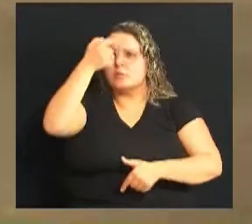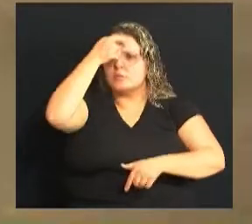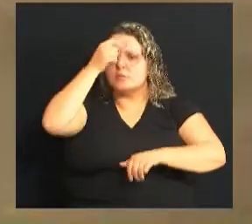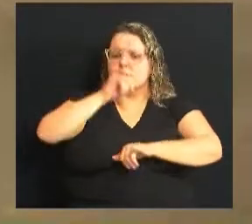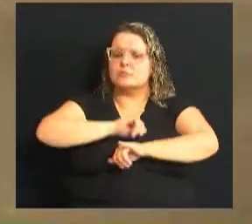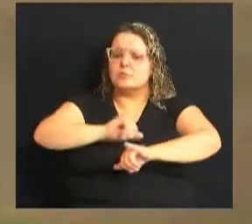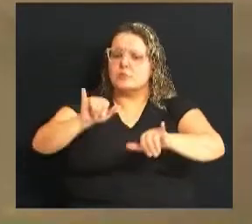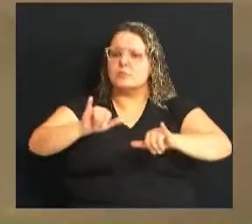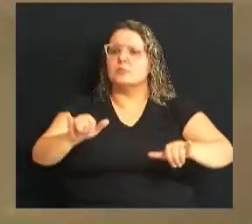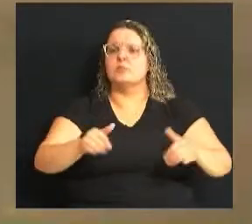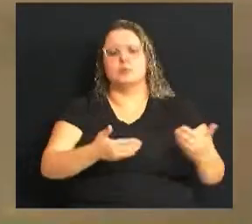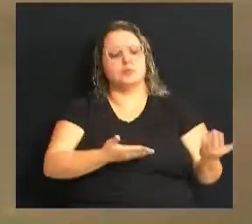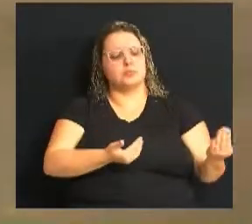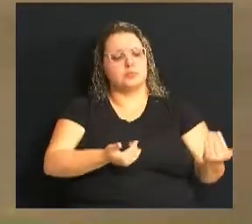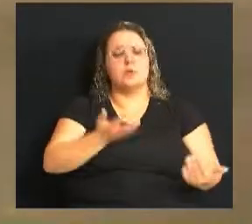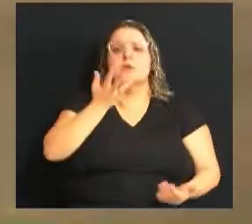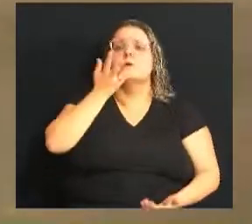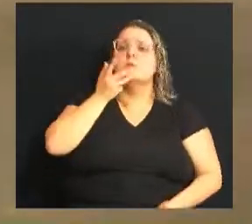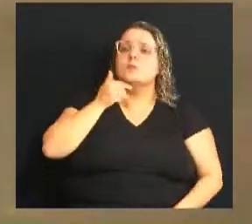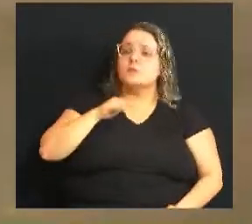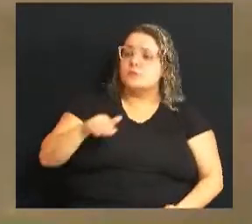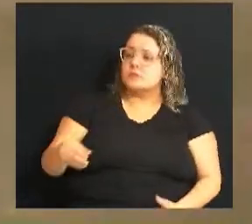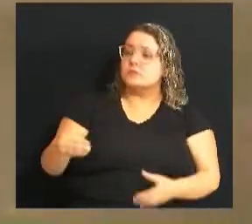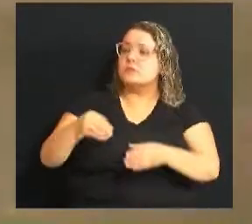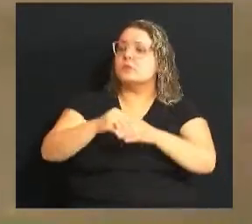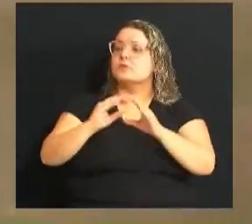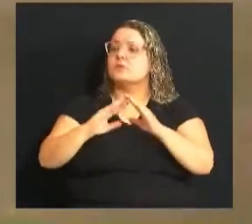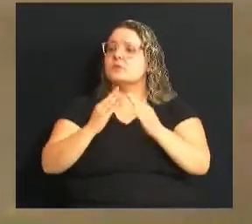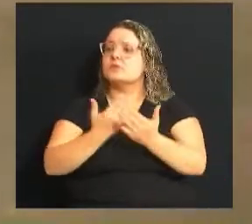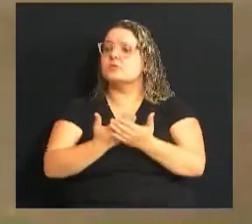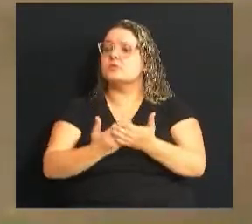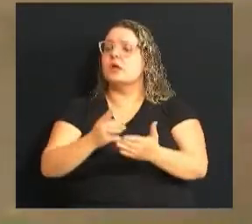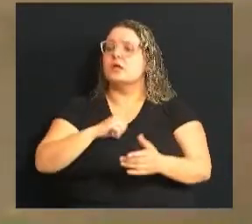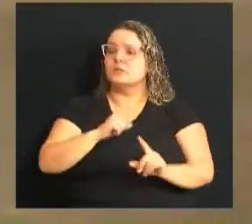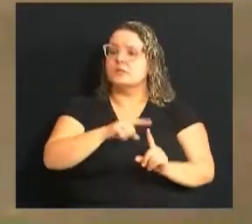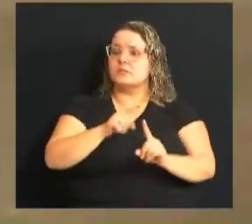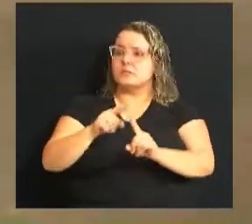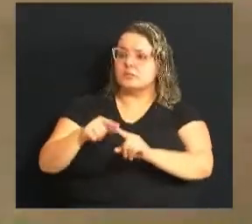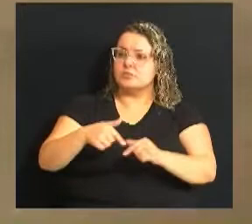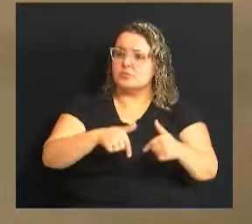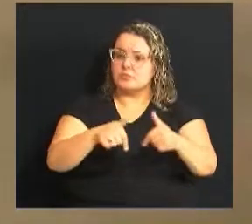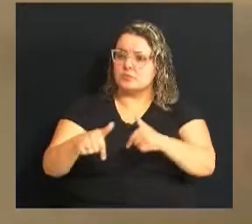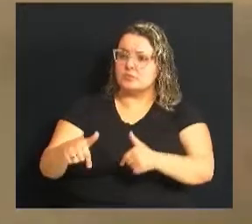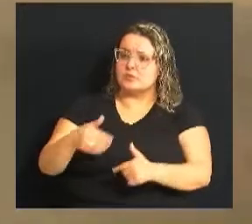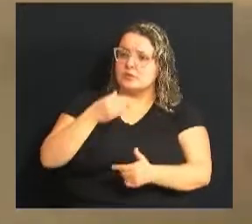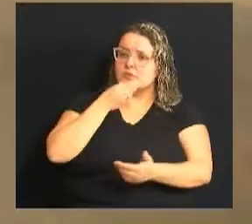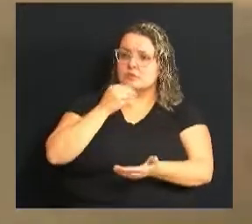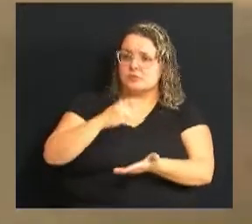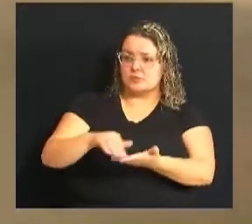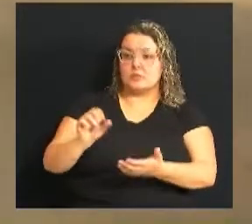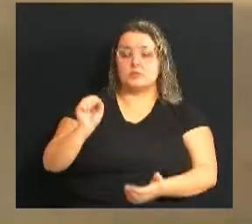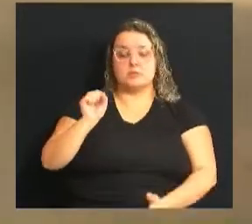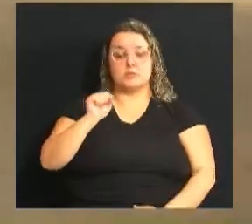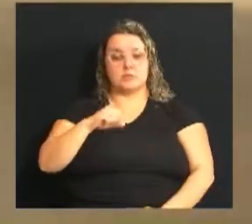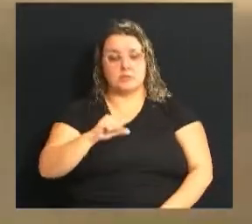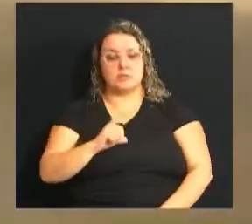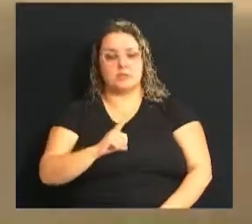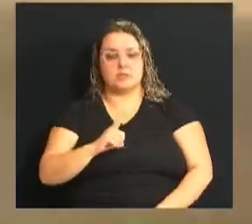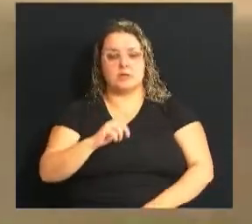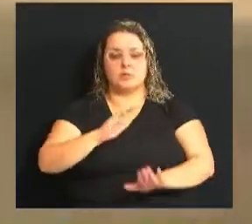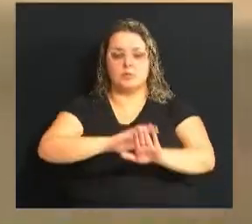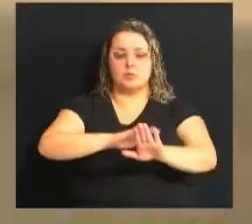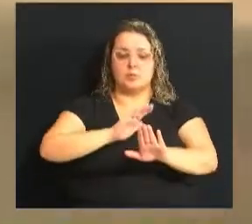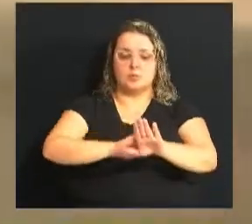as crianças nas escolas e tudo mais? Tem esse tipo de trabalho, secretário? Sim, nós temos uma atuação